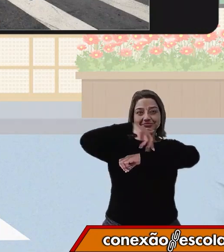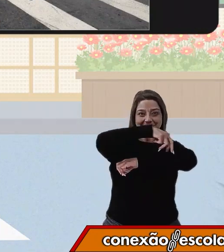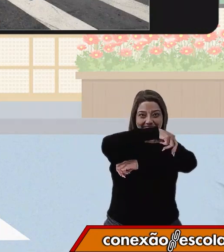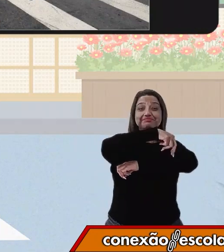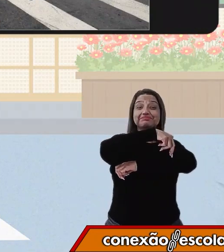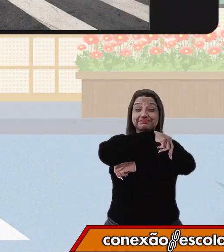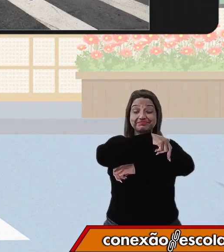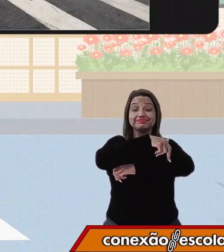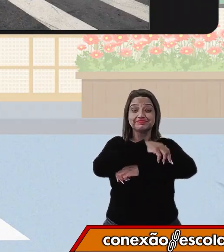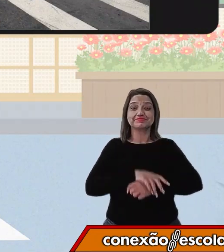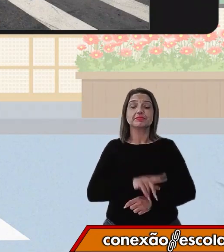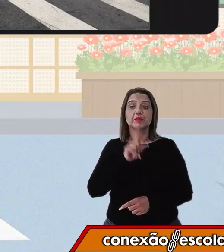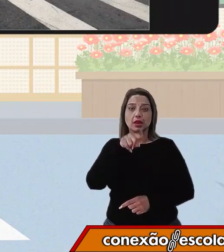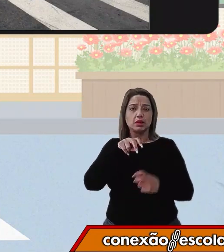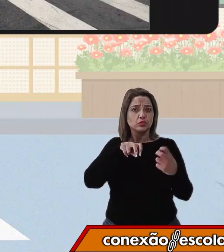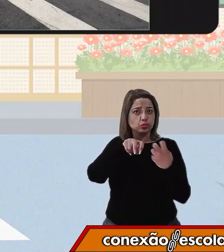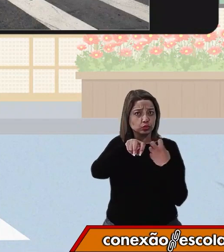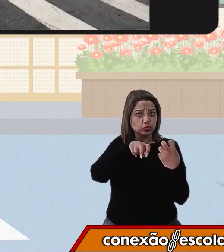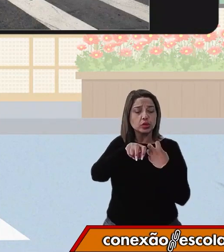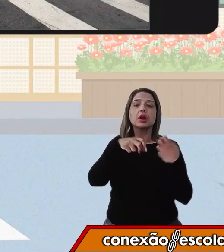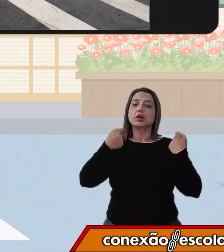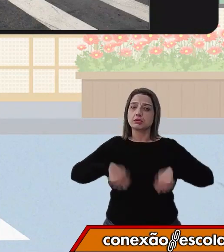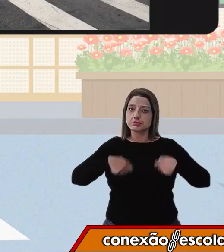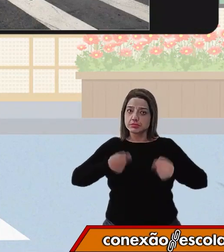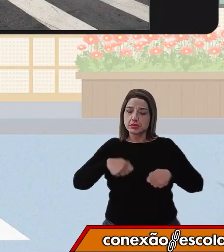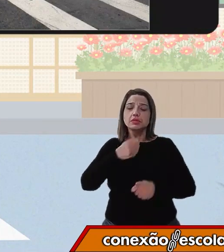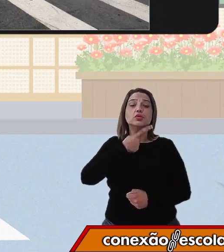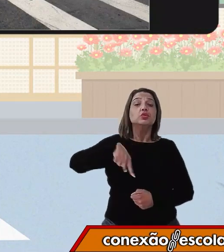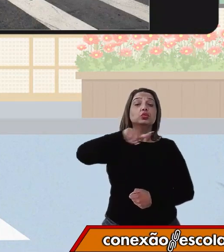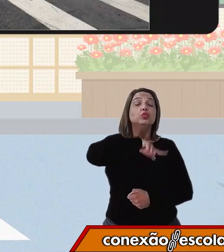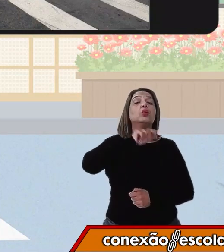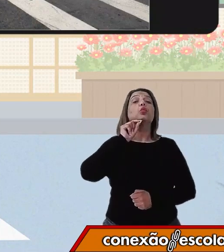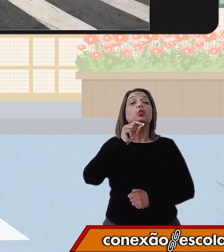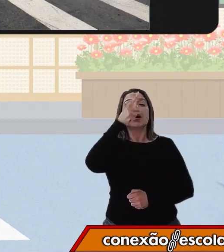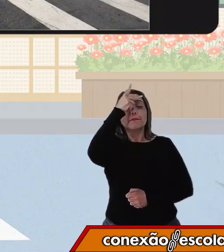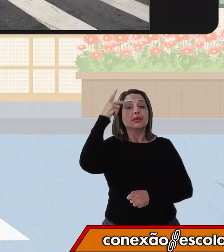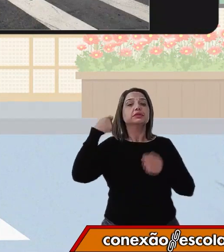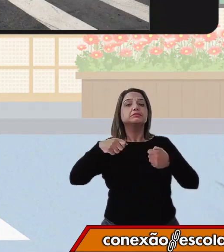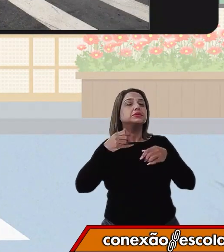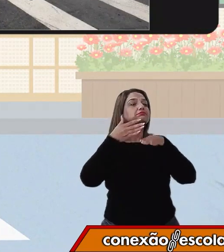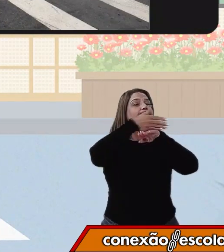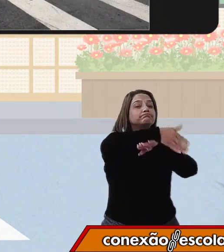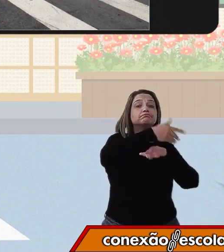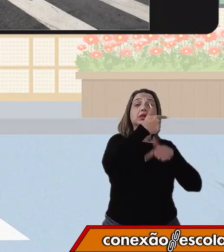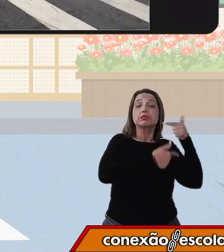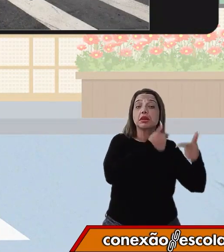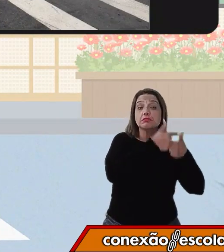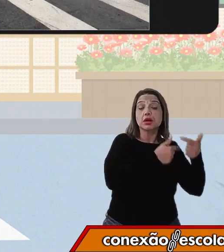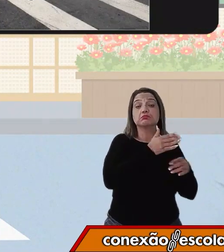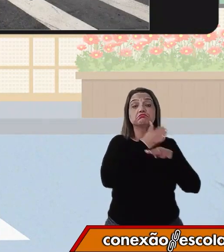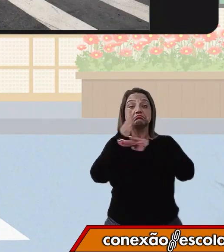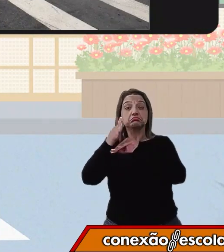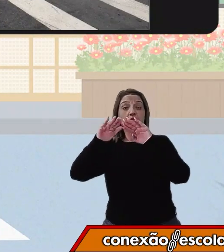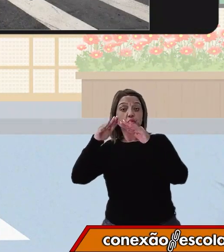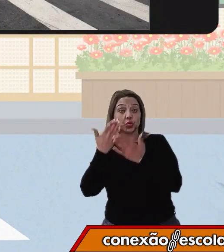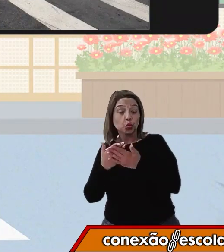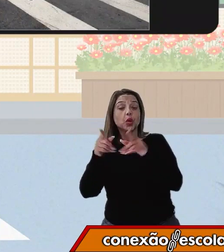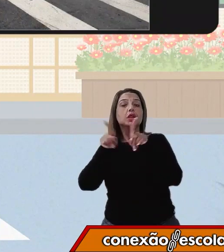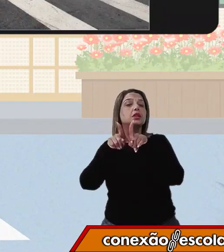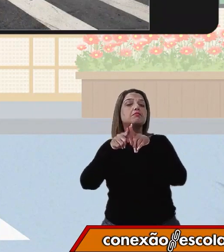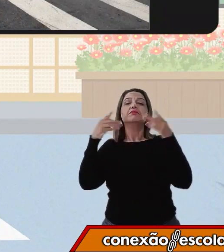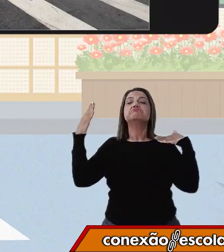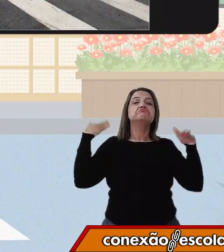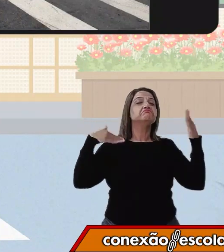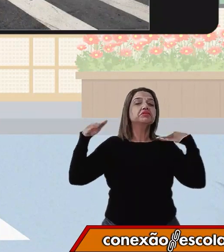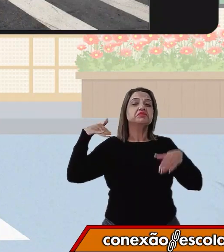calçadas o trânsito é necessário para que as pessoas se desloquem para o trabalho para a escola